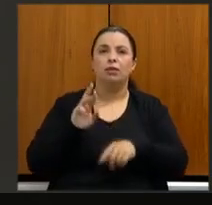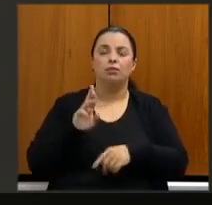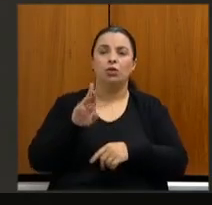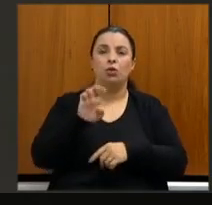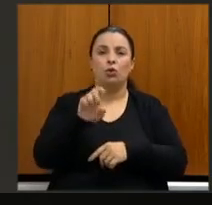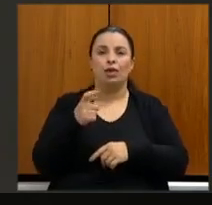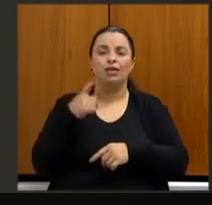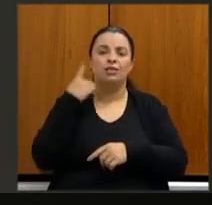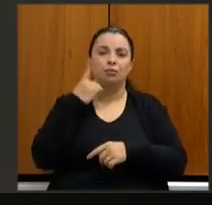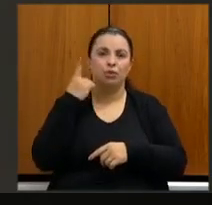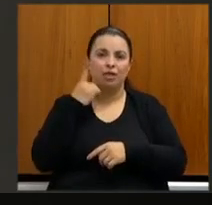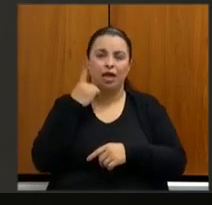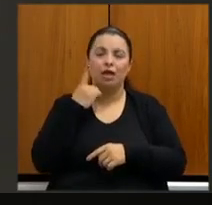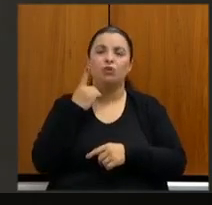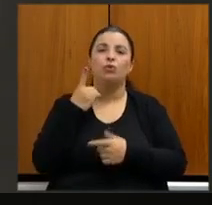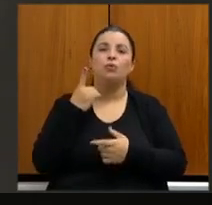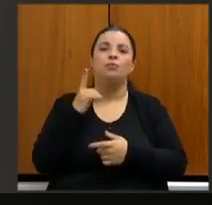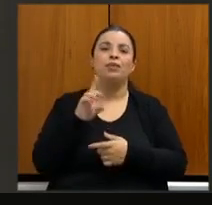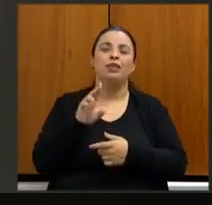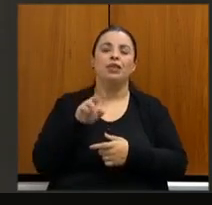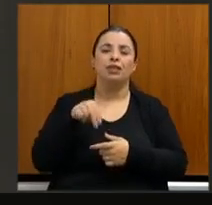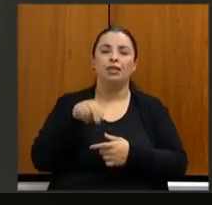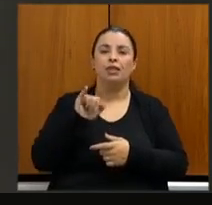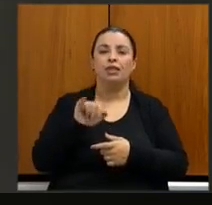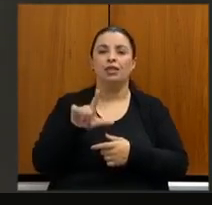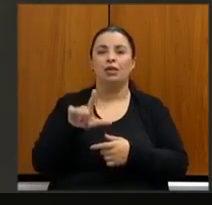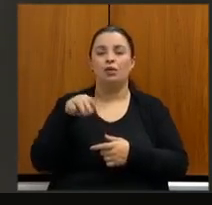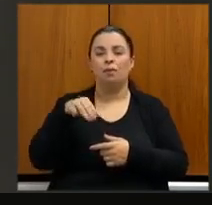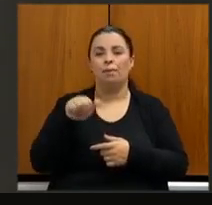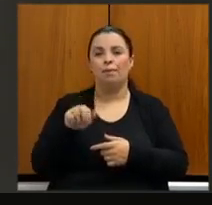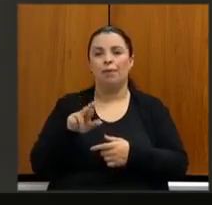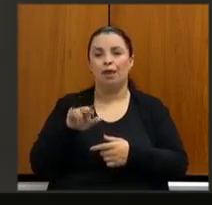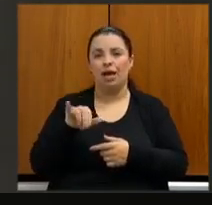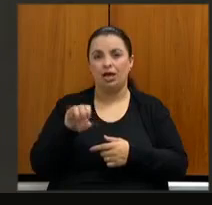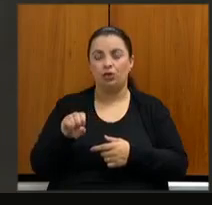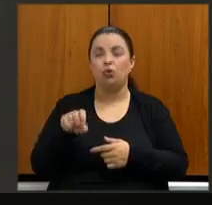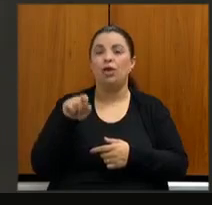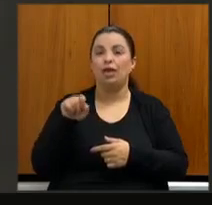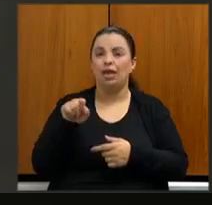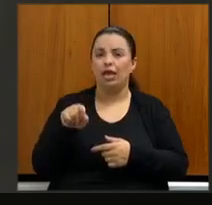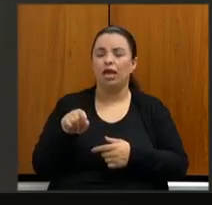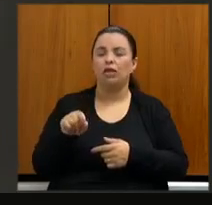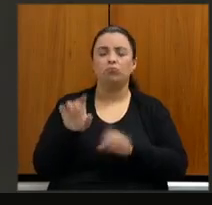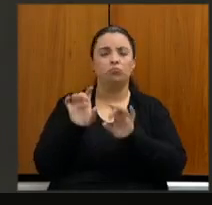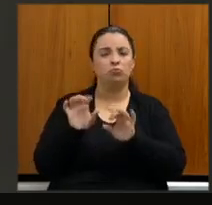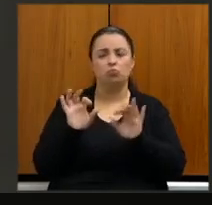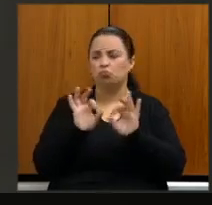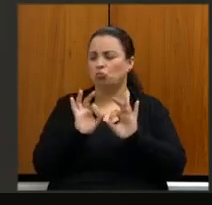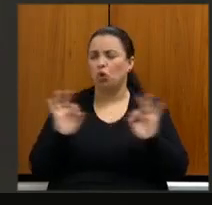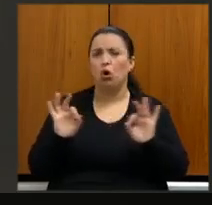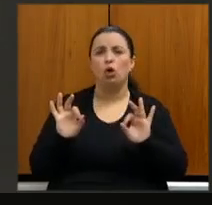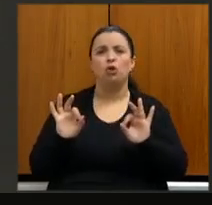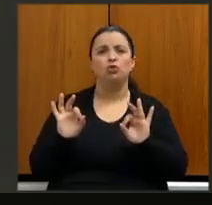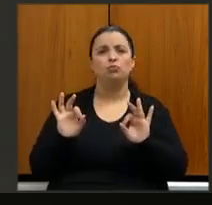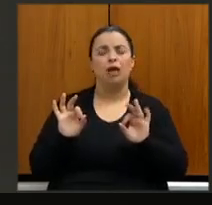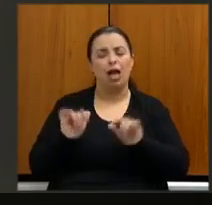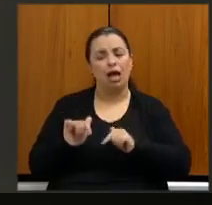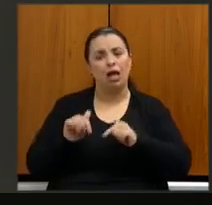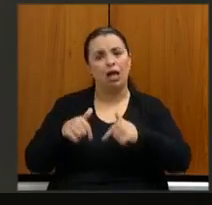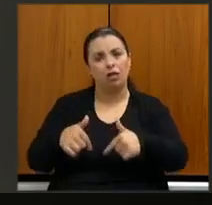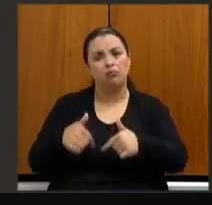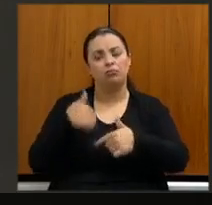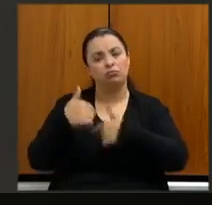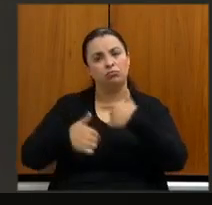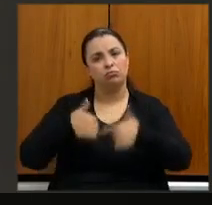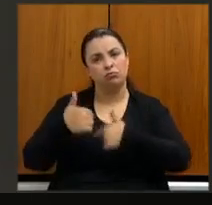ex-ministro nilmário Miranda que está aqui connosco que tem uma excelente e respeitavel né atuação na